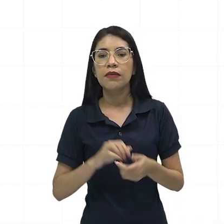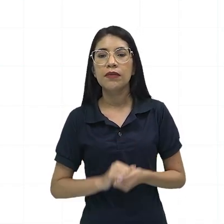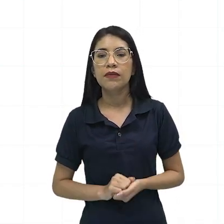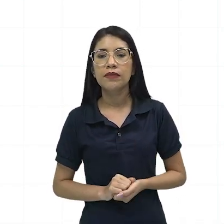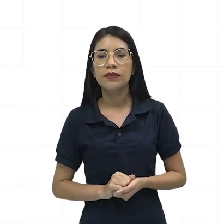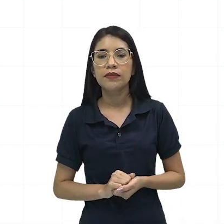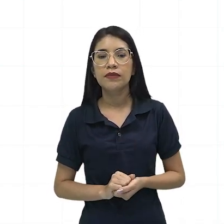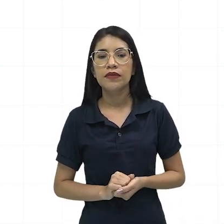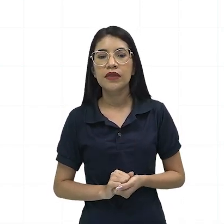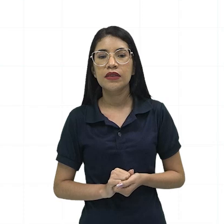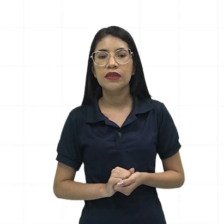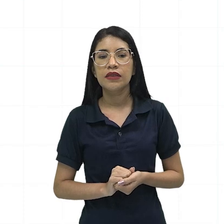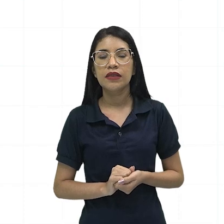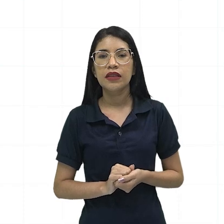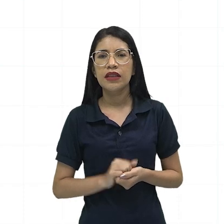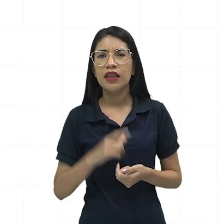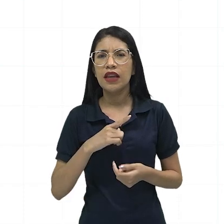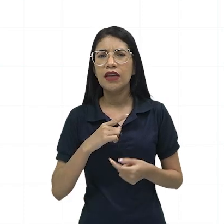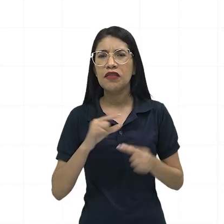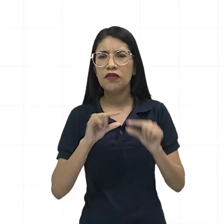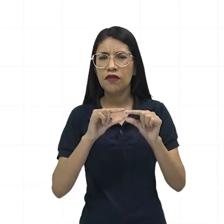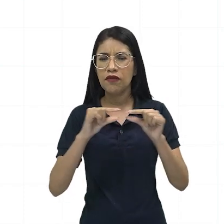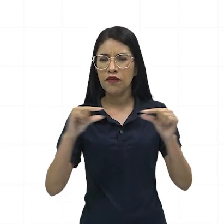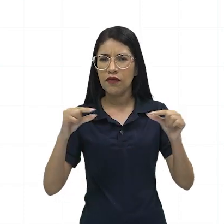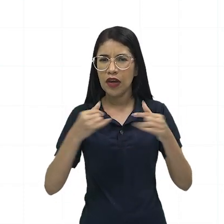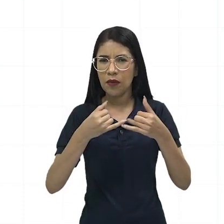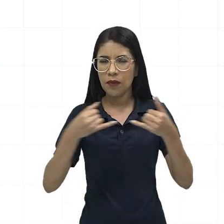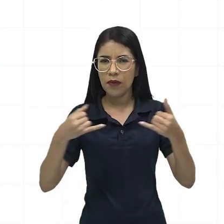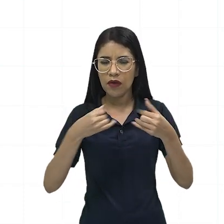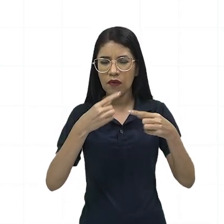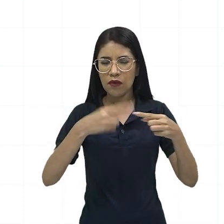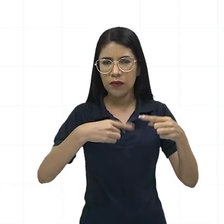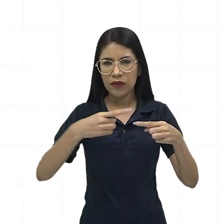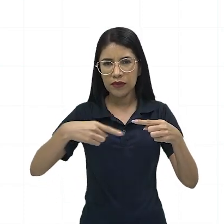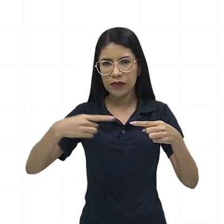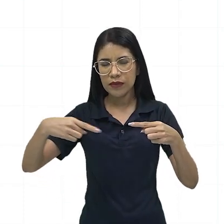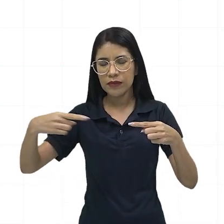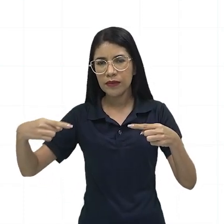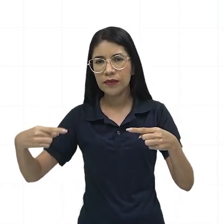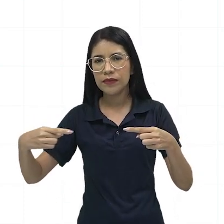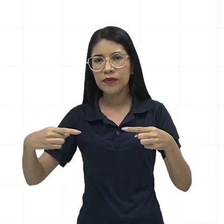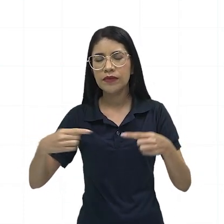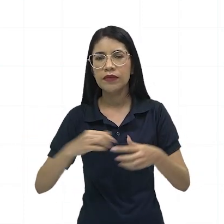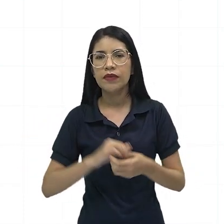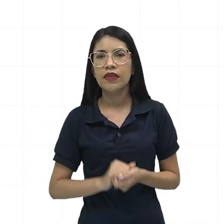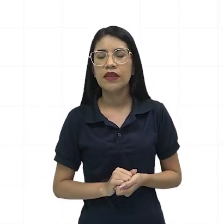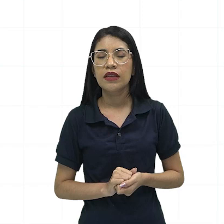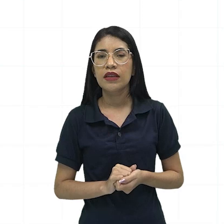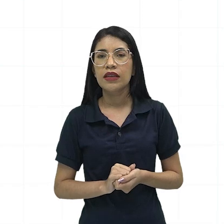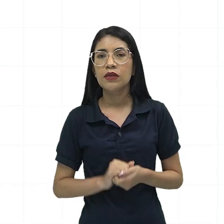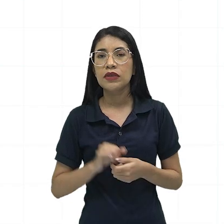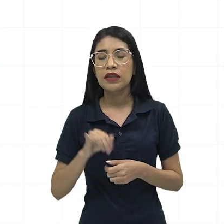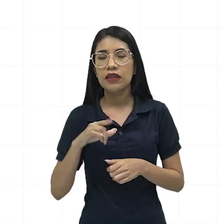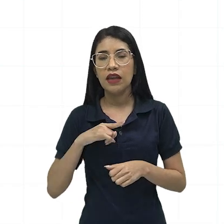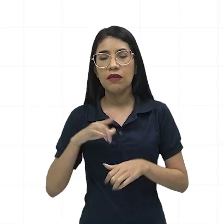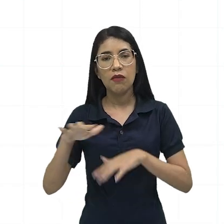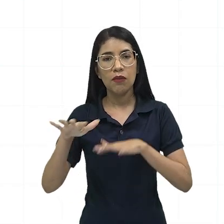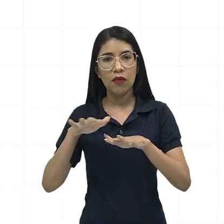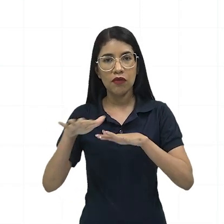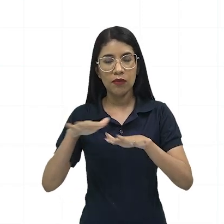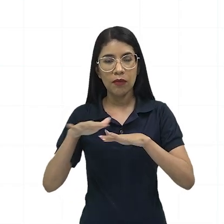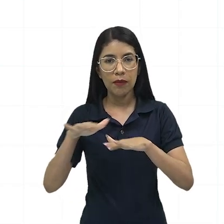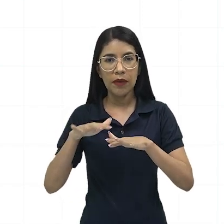espira, um enrolamento de fios com grande número de voltas. Quando há movimento relativo entre o